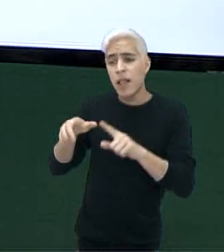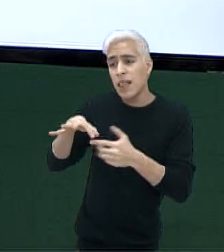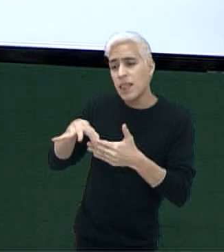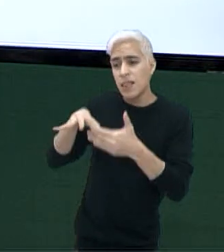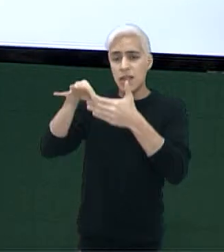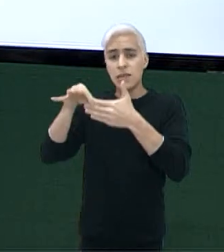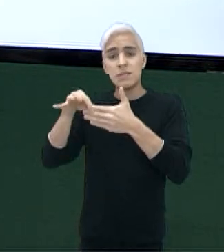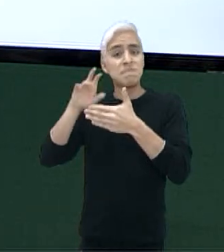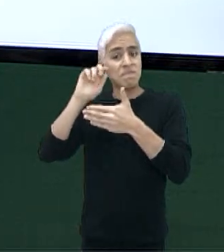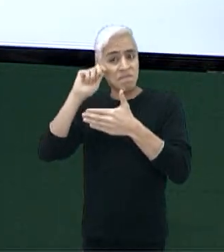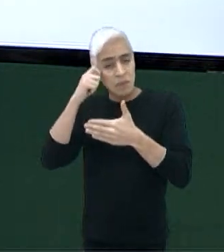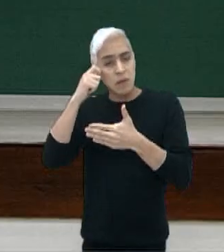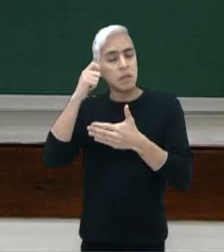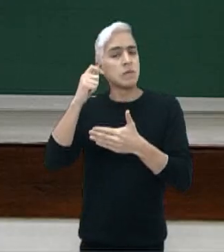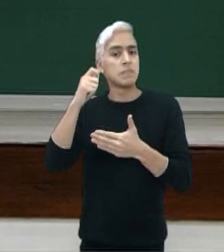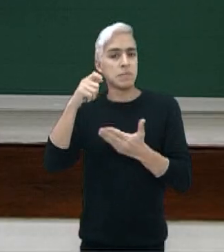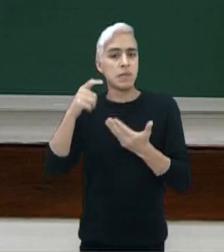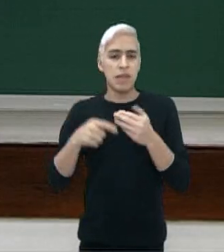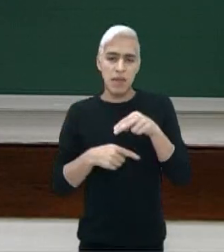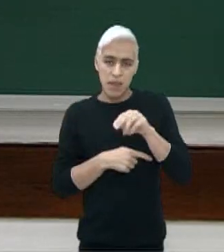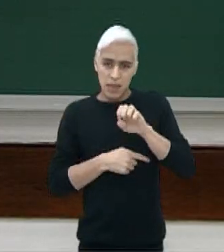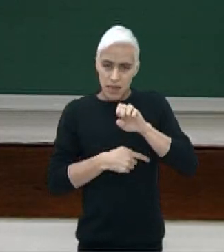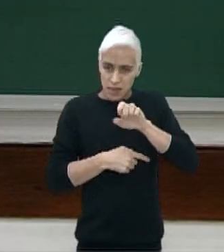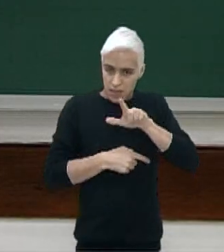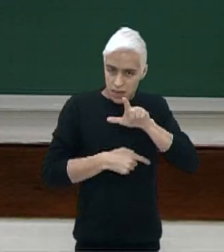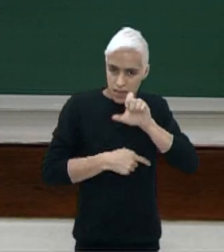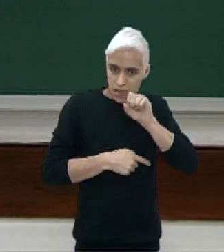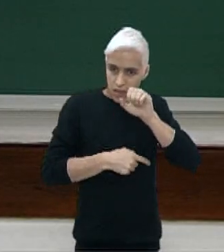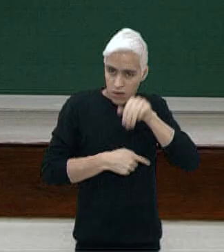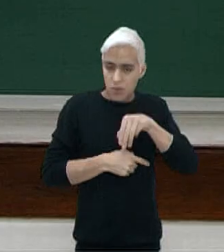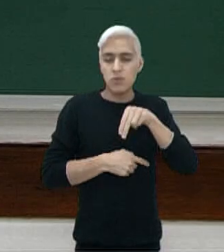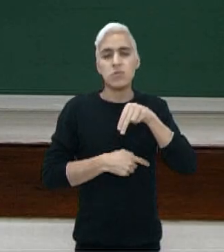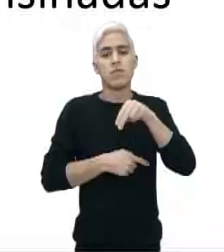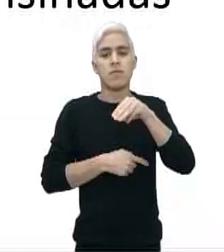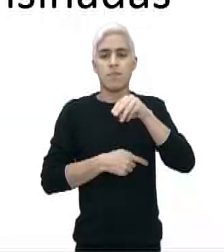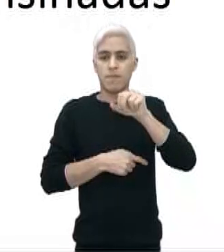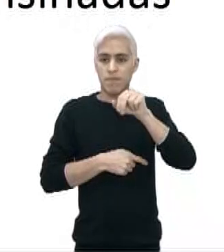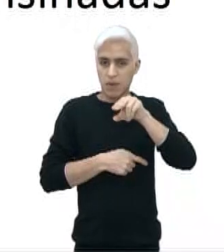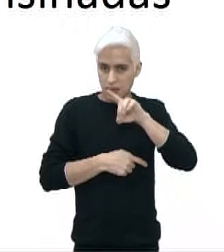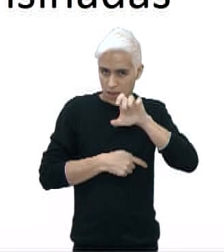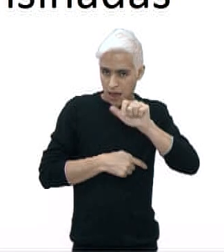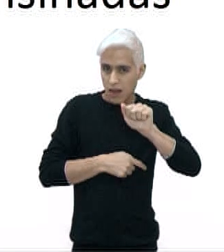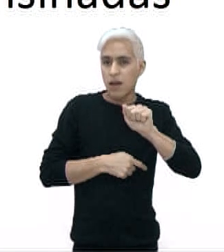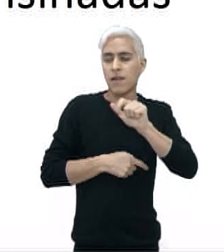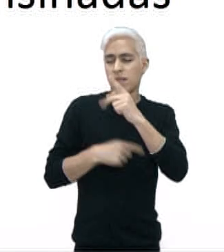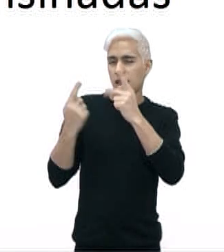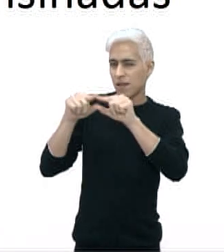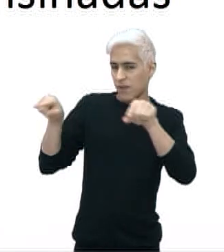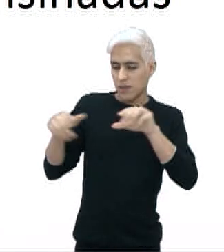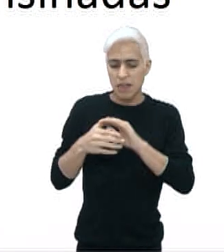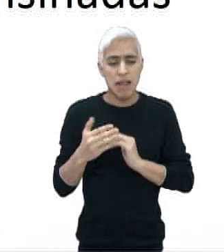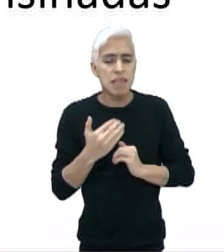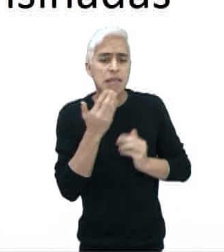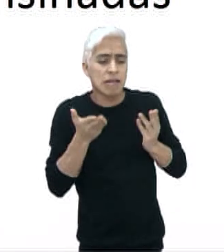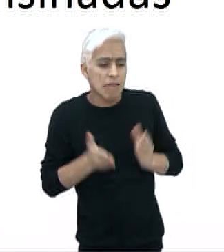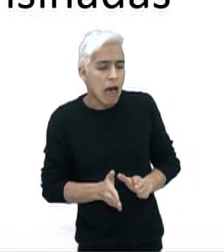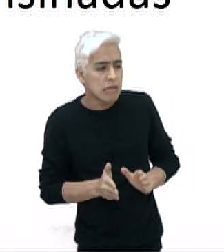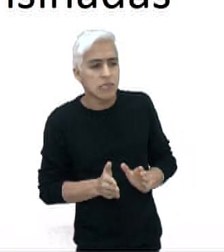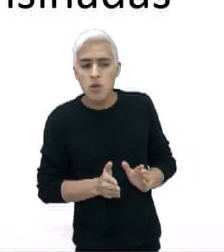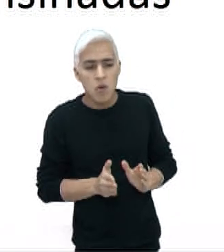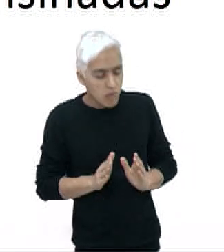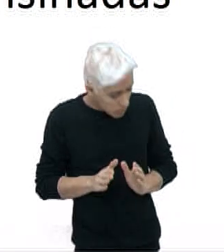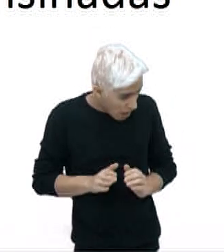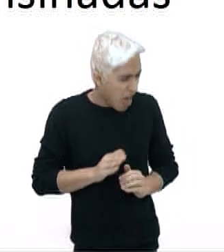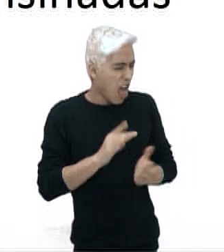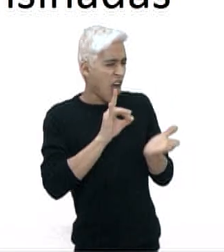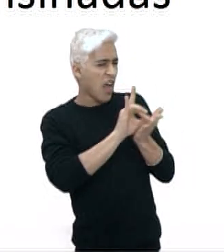Aqui um exemplo, Nelson Mandela, tá? Veja ali, eu trouxe uma frase dele. Ninguém nasce odiando outra pessoa pela cor de